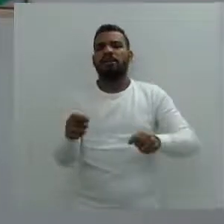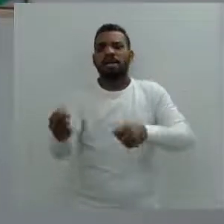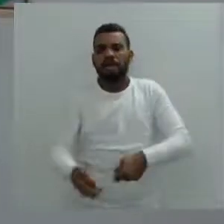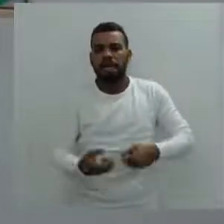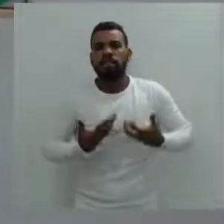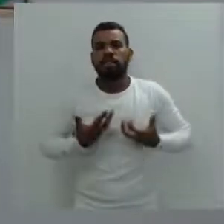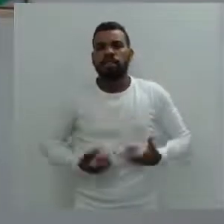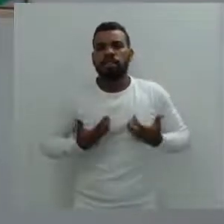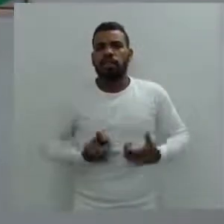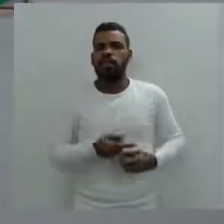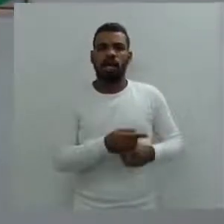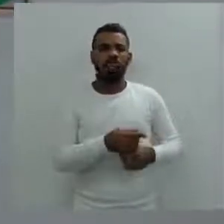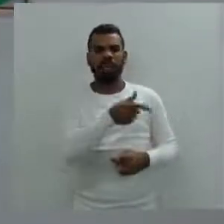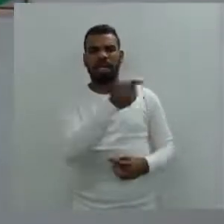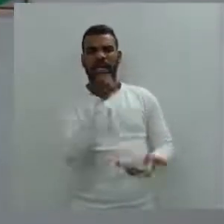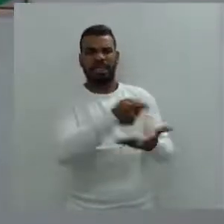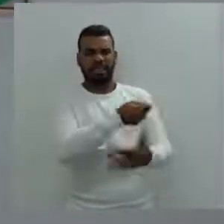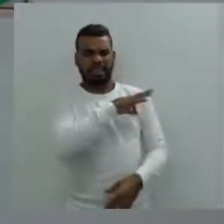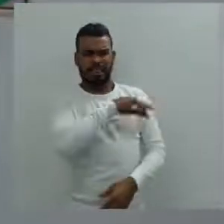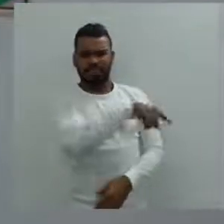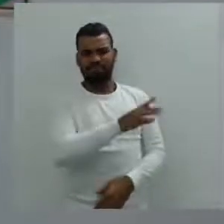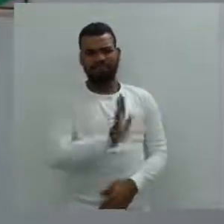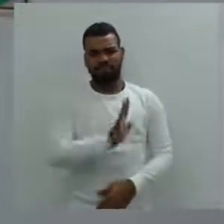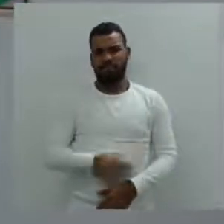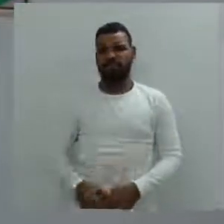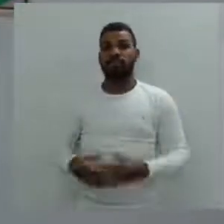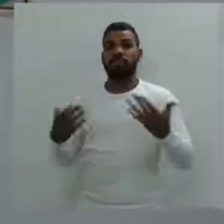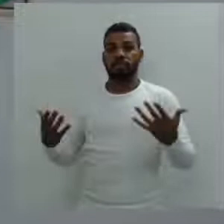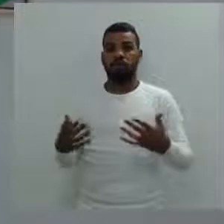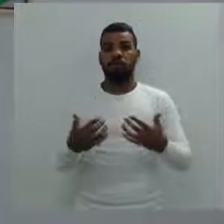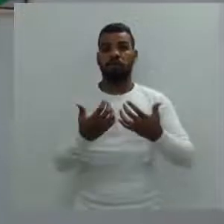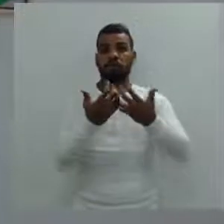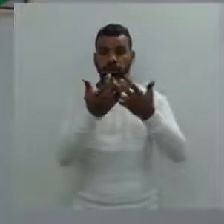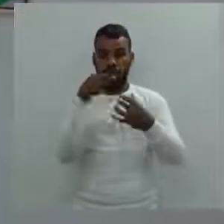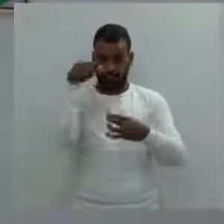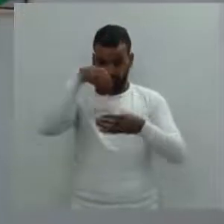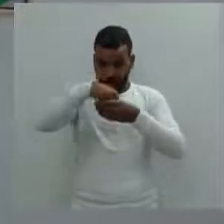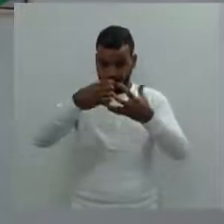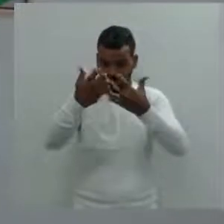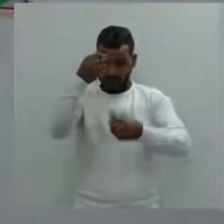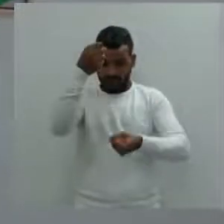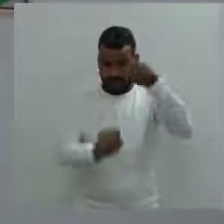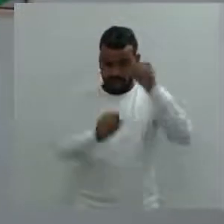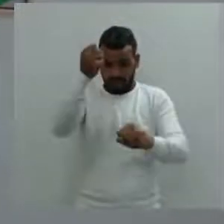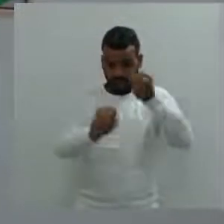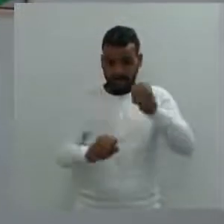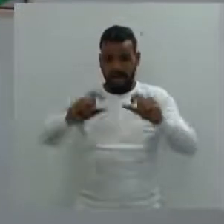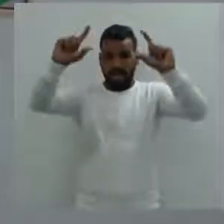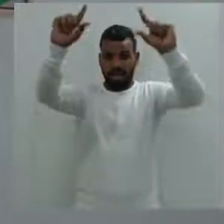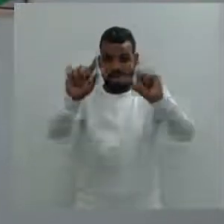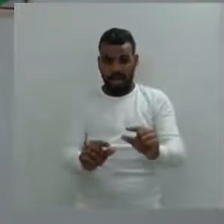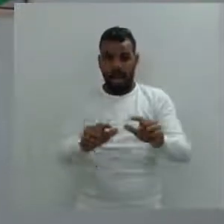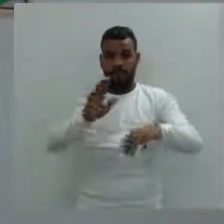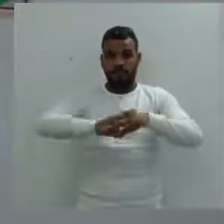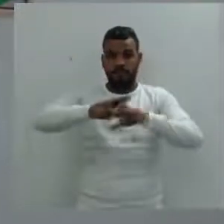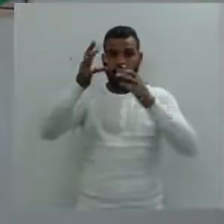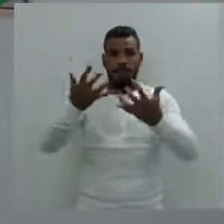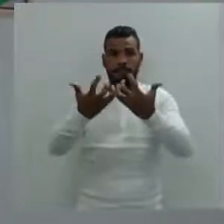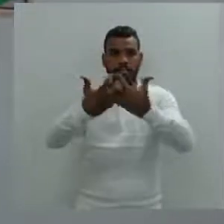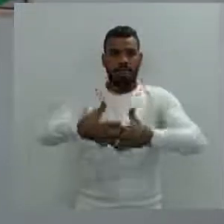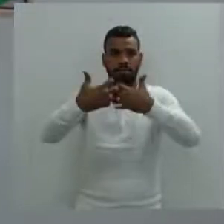pagar salário a ele. Então eu vou reduzir as fábricas o máximo possível à